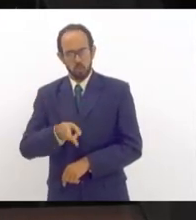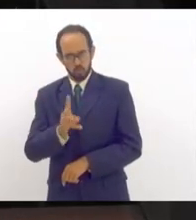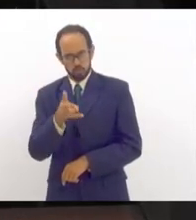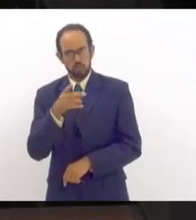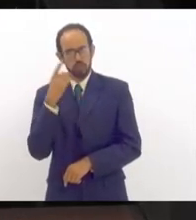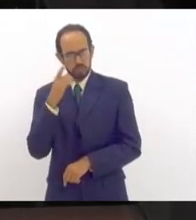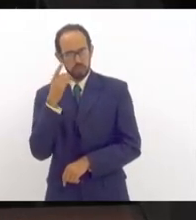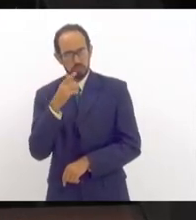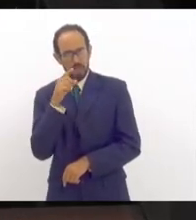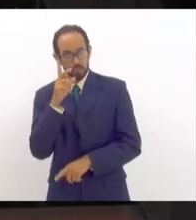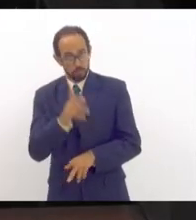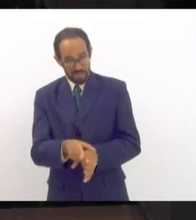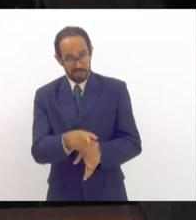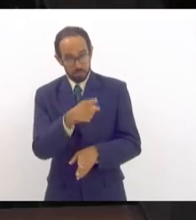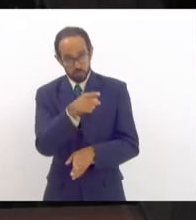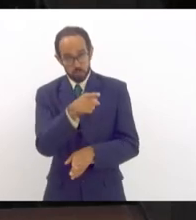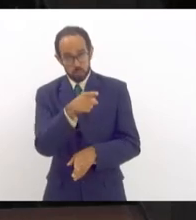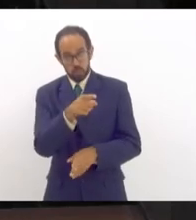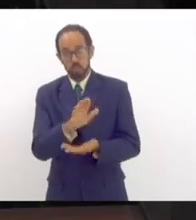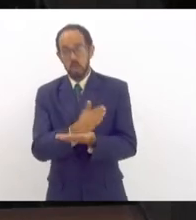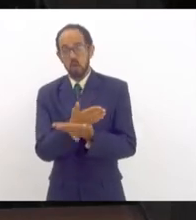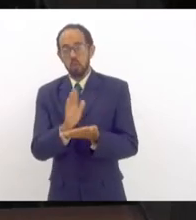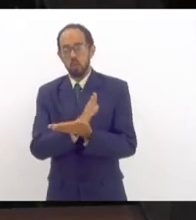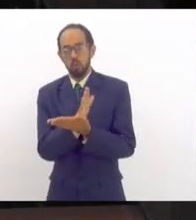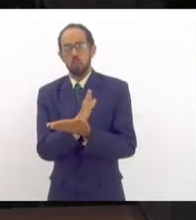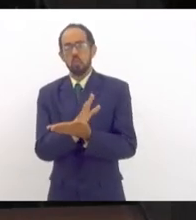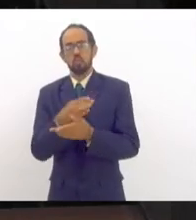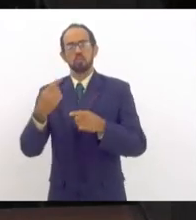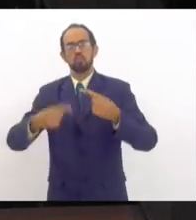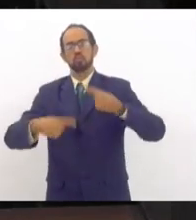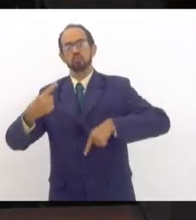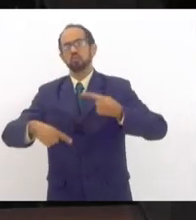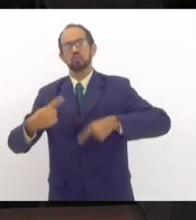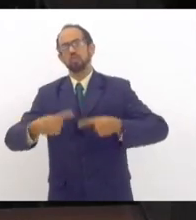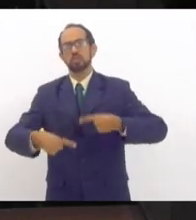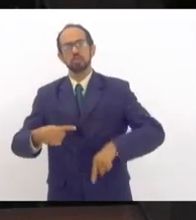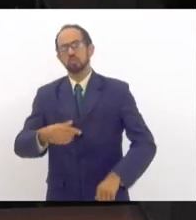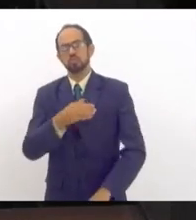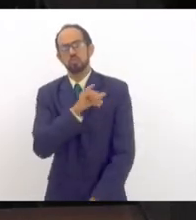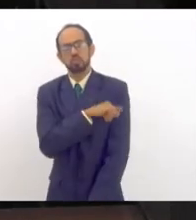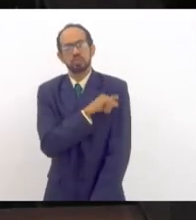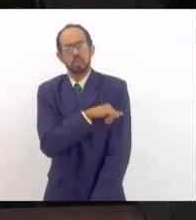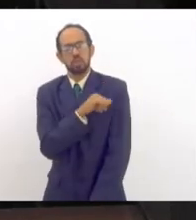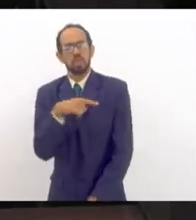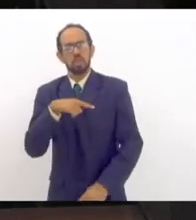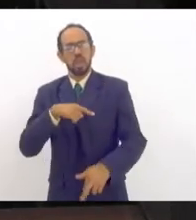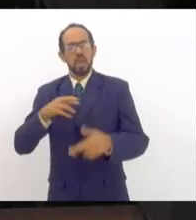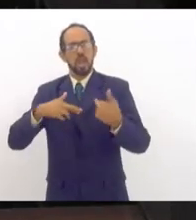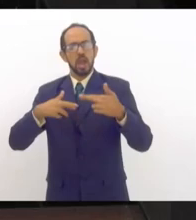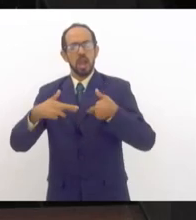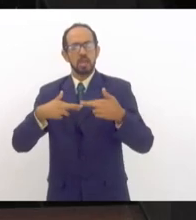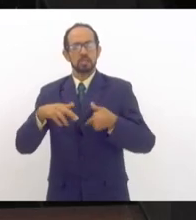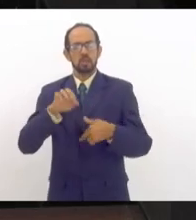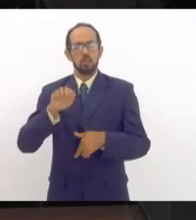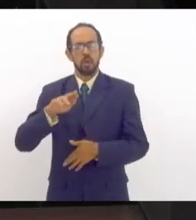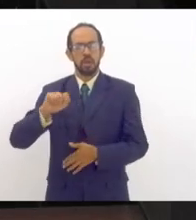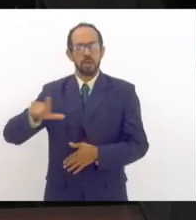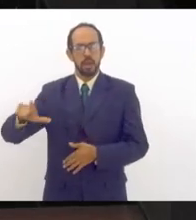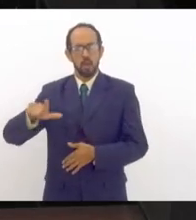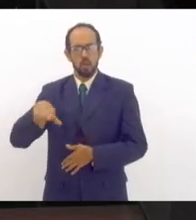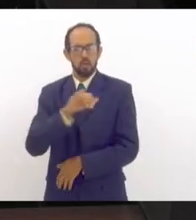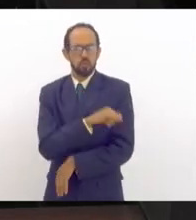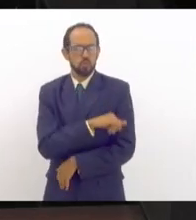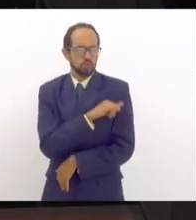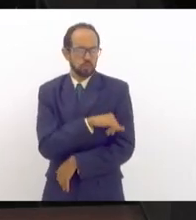fica com cara de bobo porque algumas figuras políticas do Estado do Rio de Janeiro tem relação sabe se lá quais com a enel do Rio Então